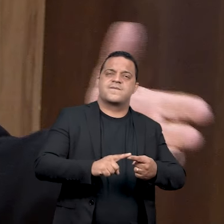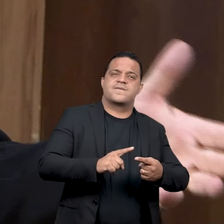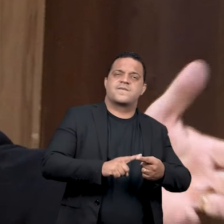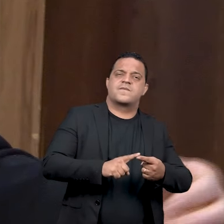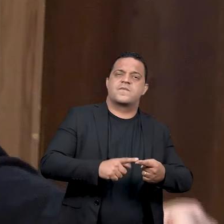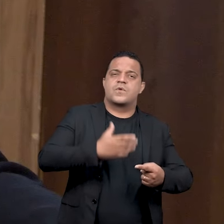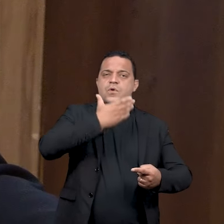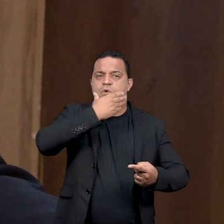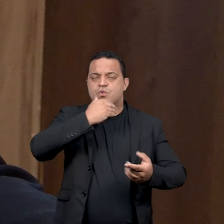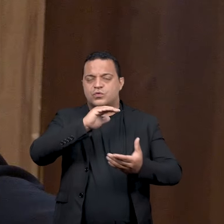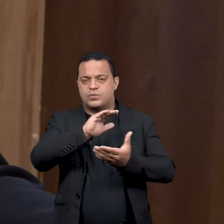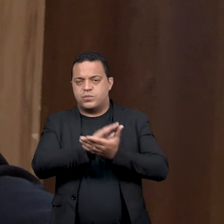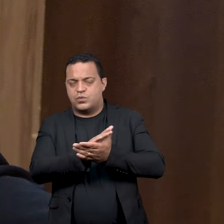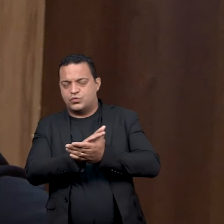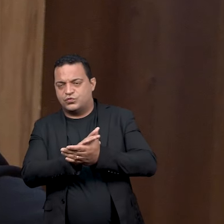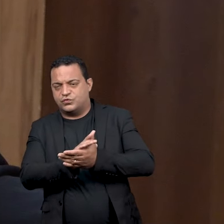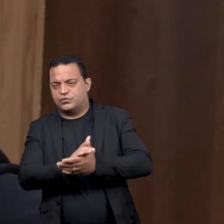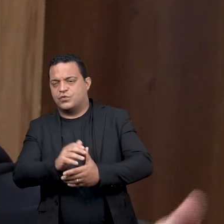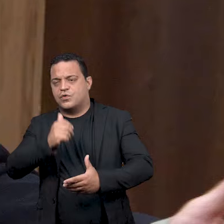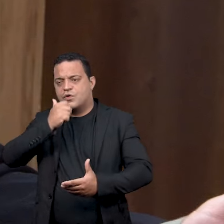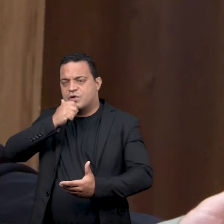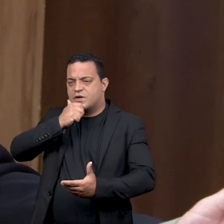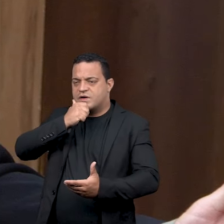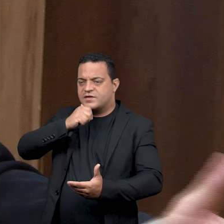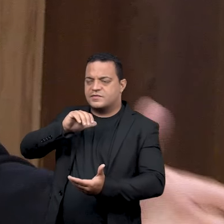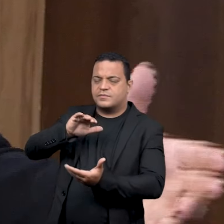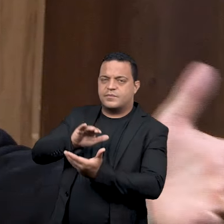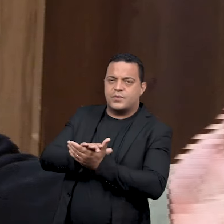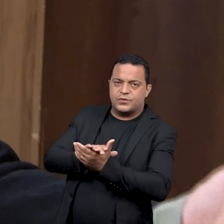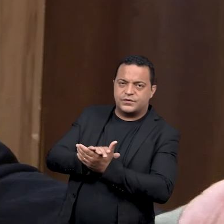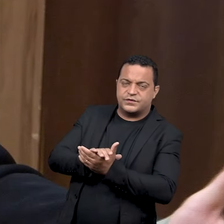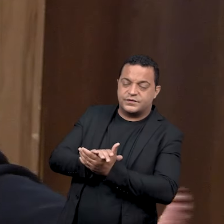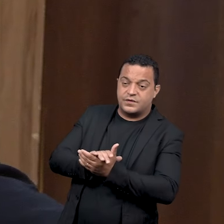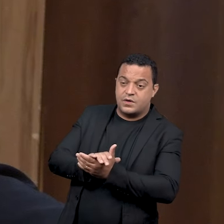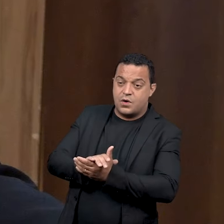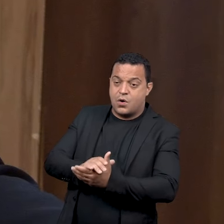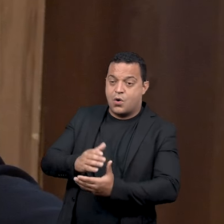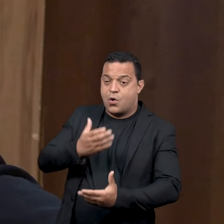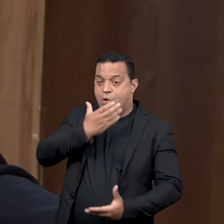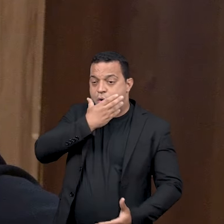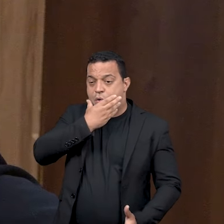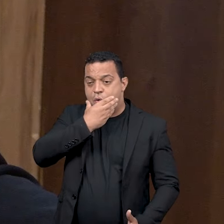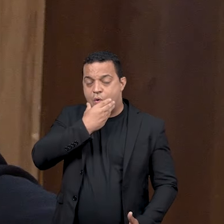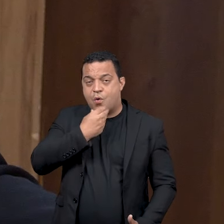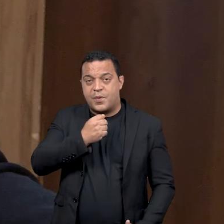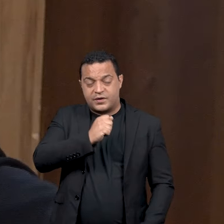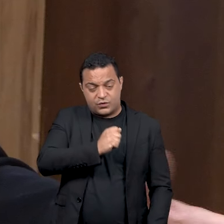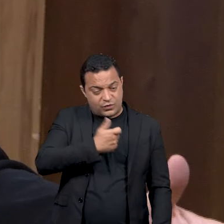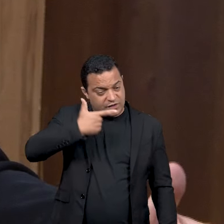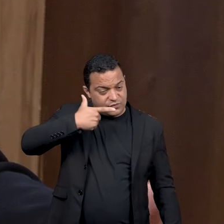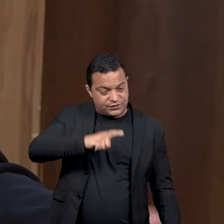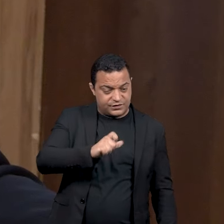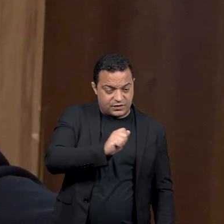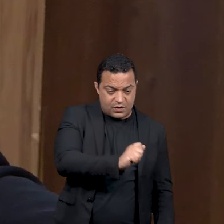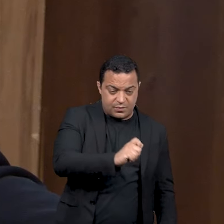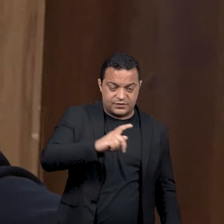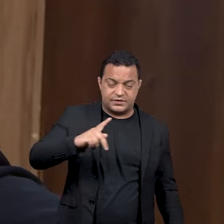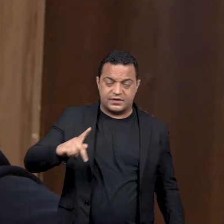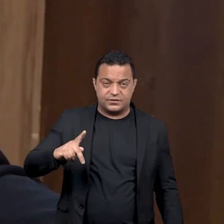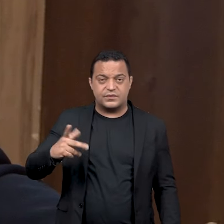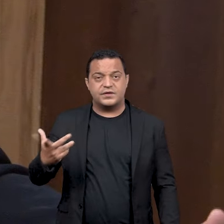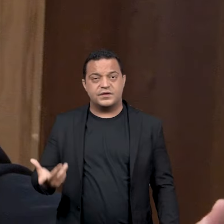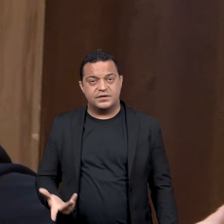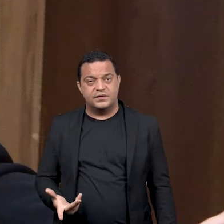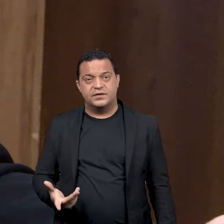irmã Fátima e o irmão Valdarino, que agora fez 60 anos, aposentou, virou idoso,